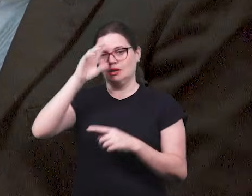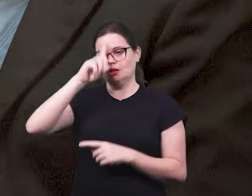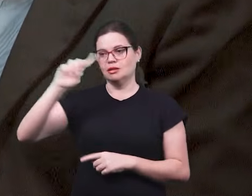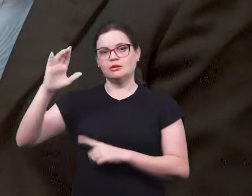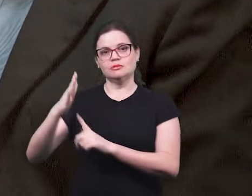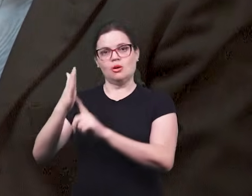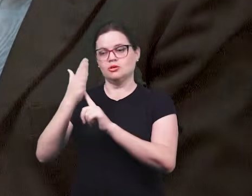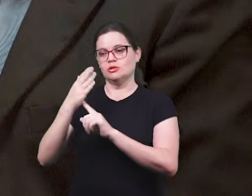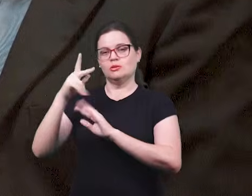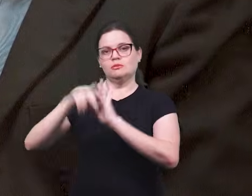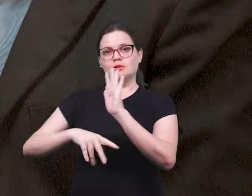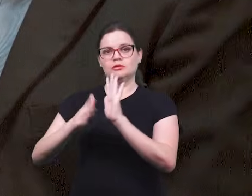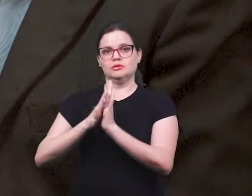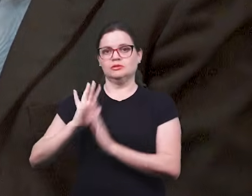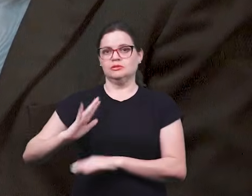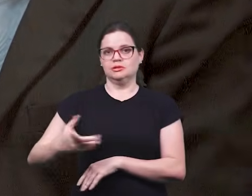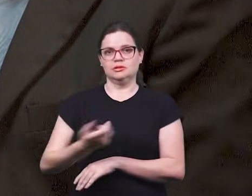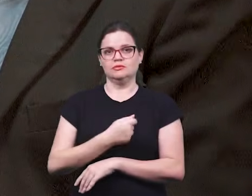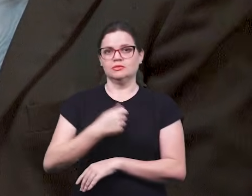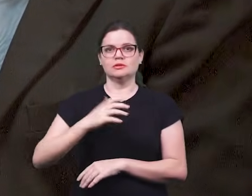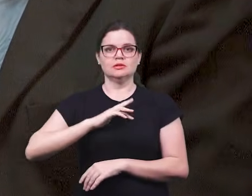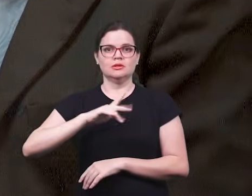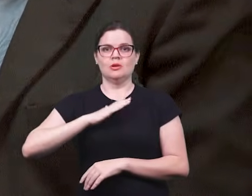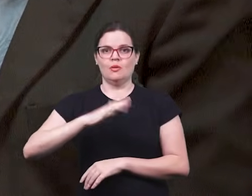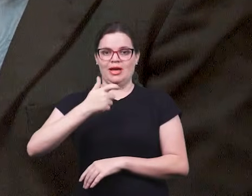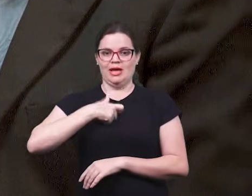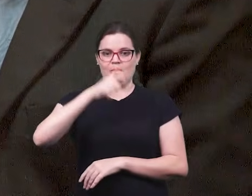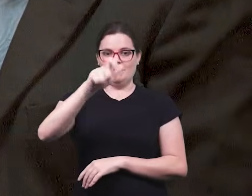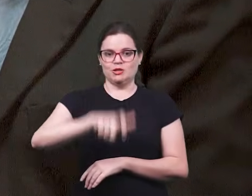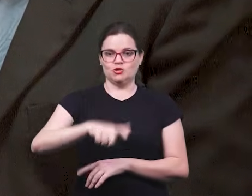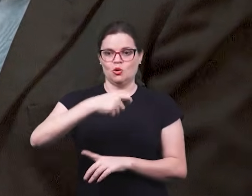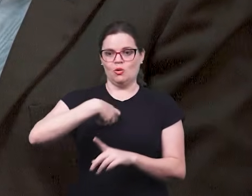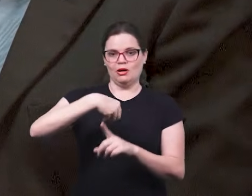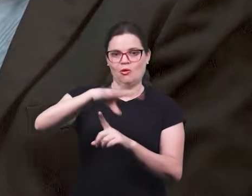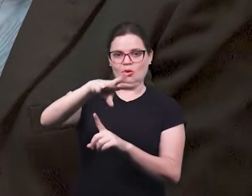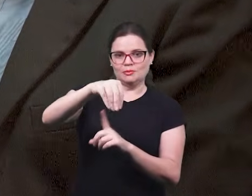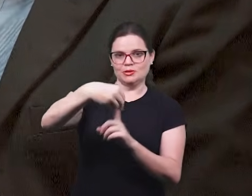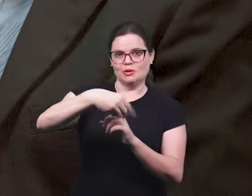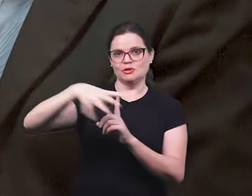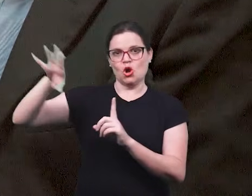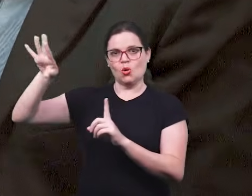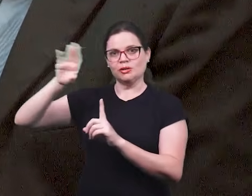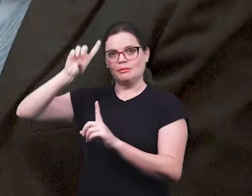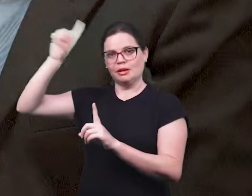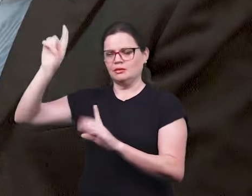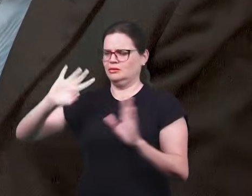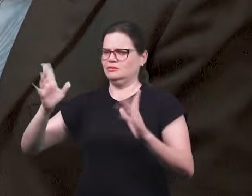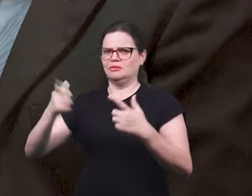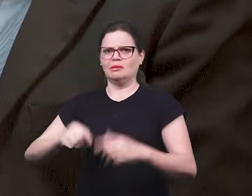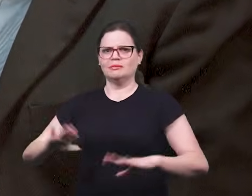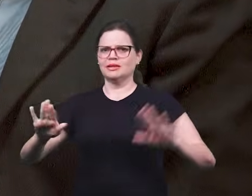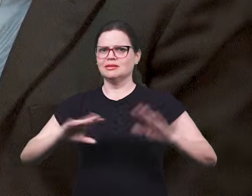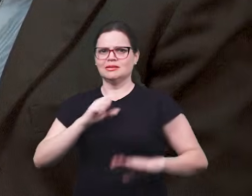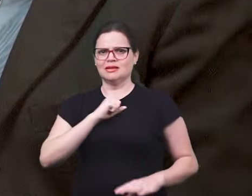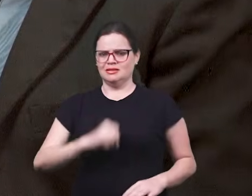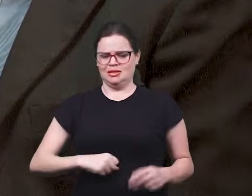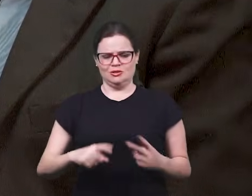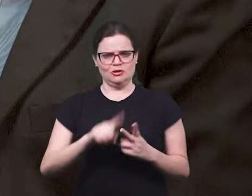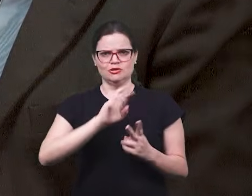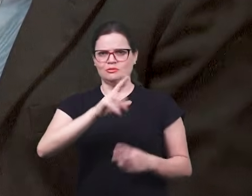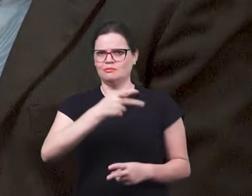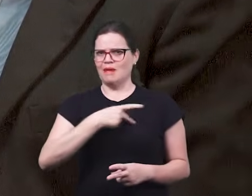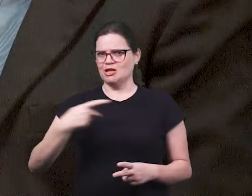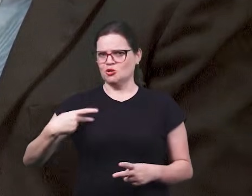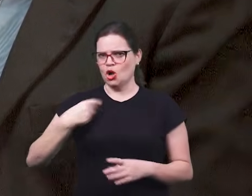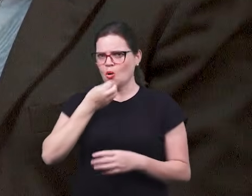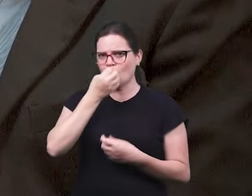mandou. A salvação é essa. Eu não tenho de botar um intermediário entre eu e Deus. Não tem um sacerdote, não tem um pastor entre